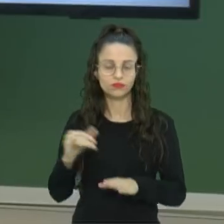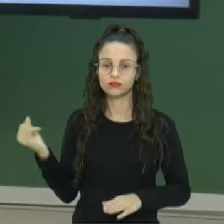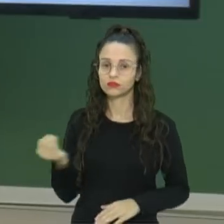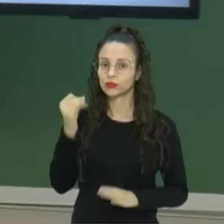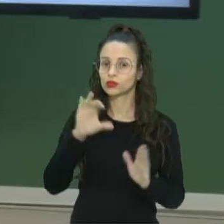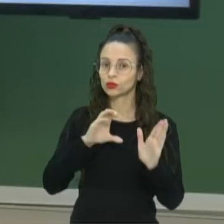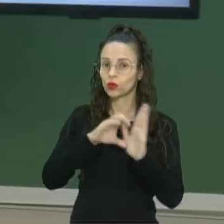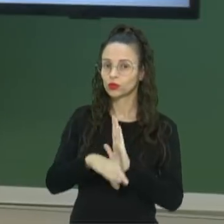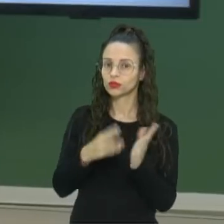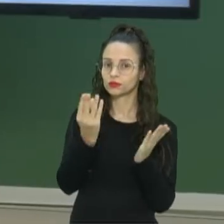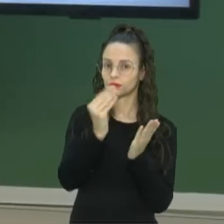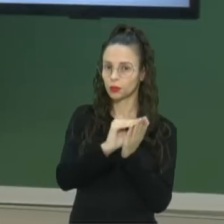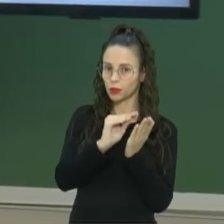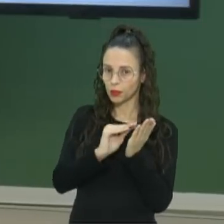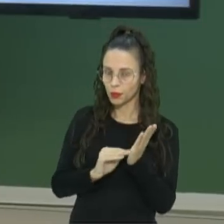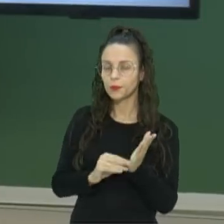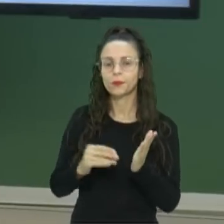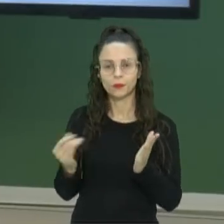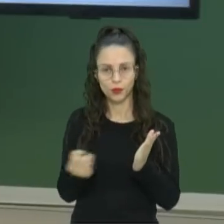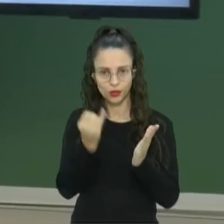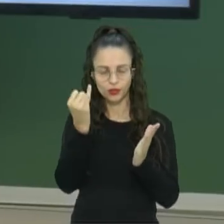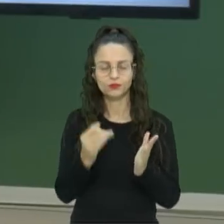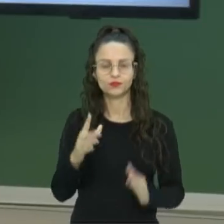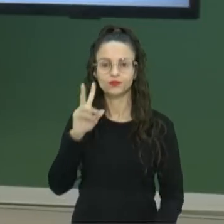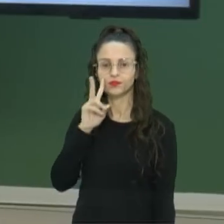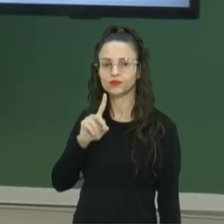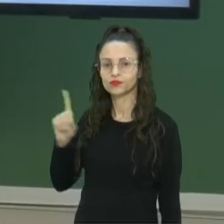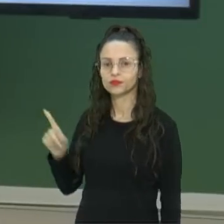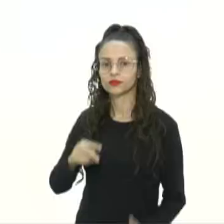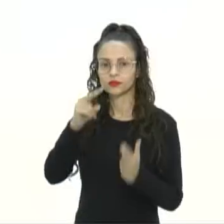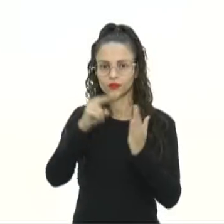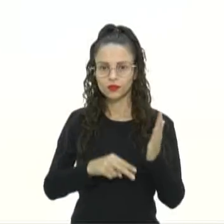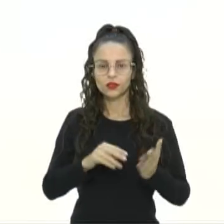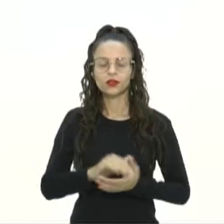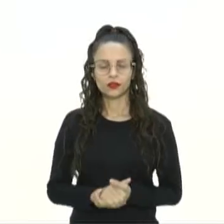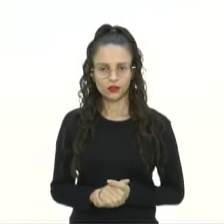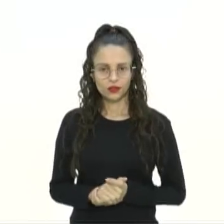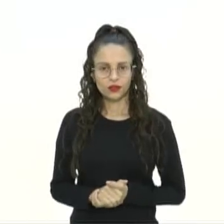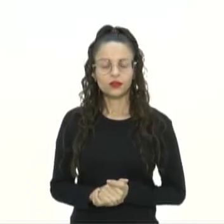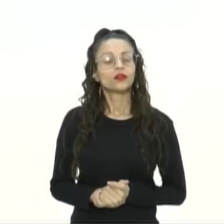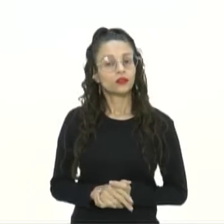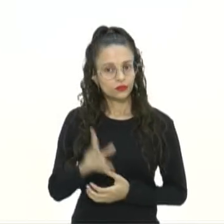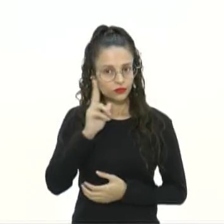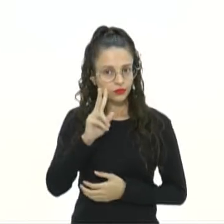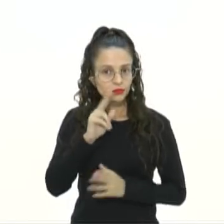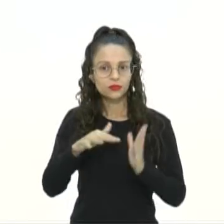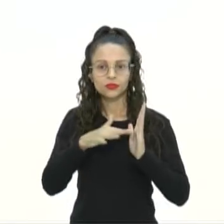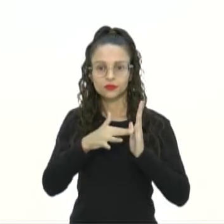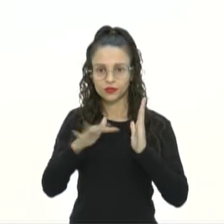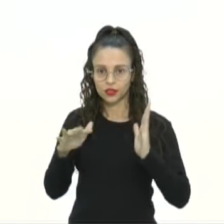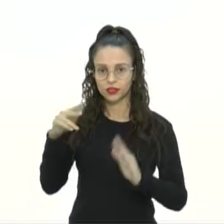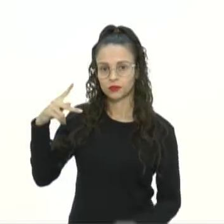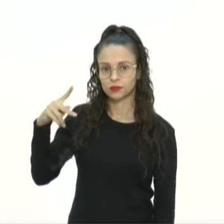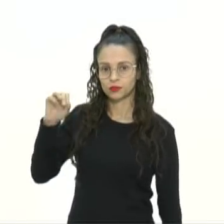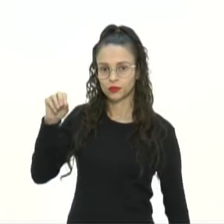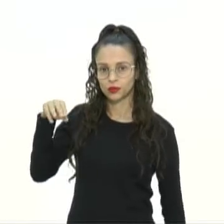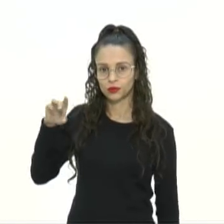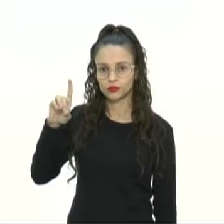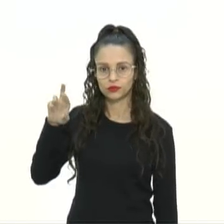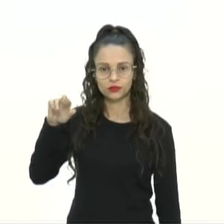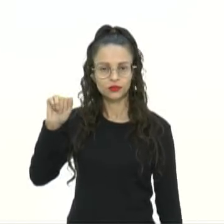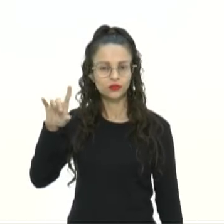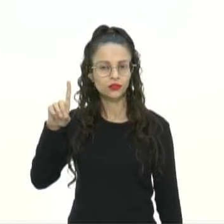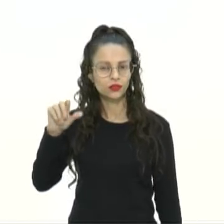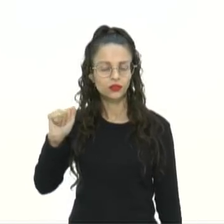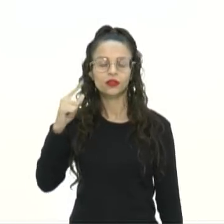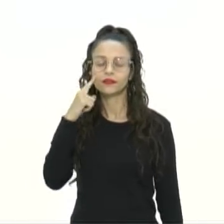conceitos registrados, tá bom? Mas vamos ler juntos? Vale relembrar que a média aritmética ponderada